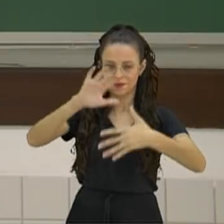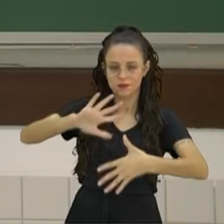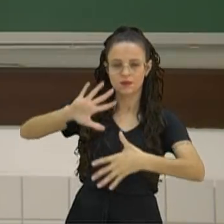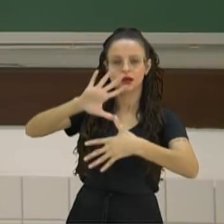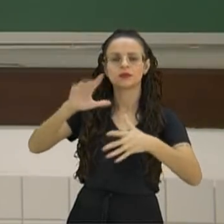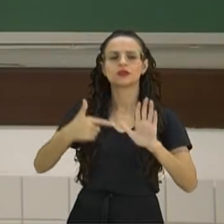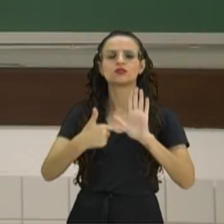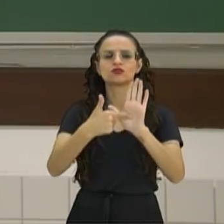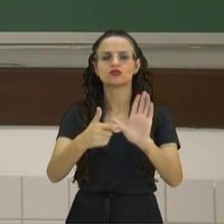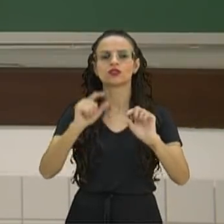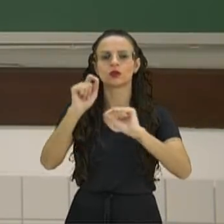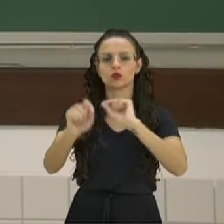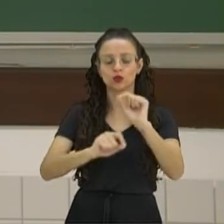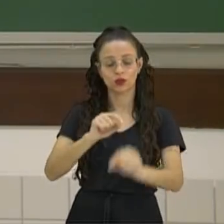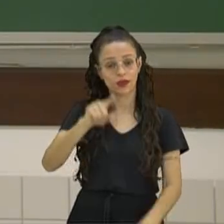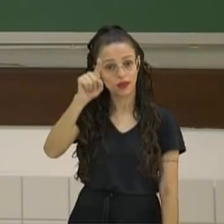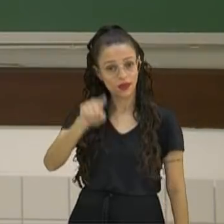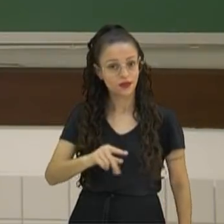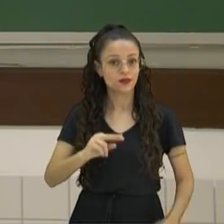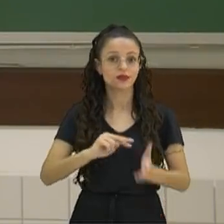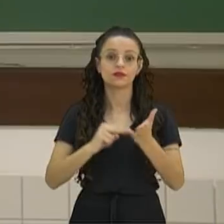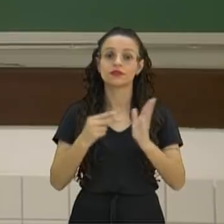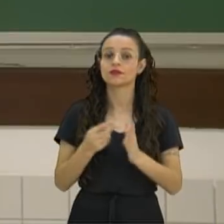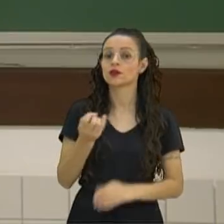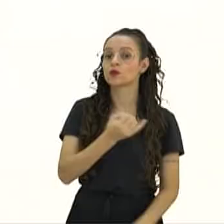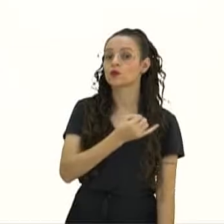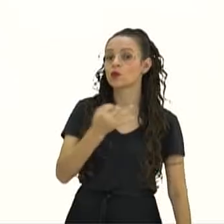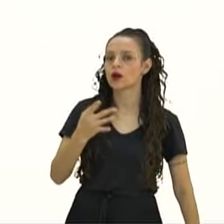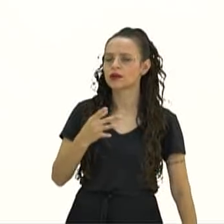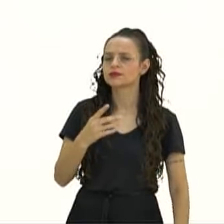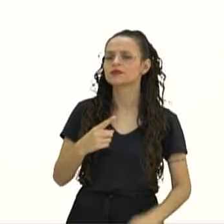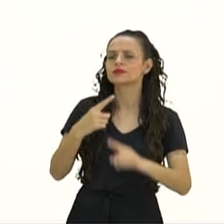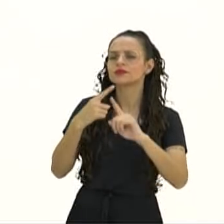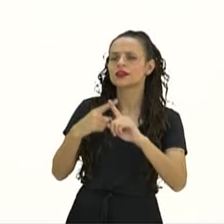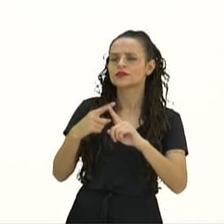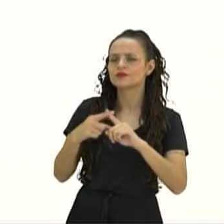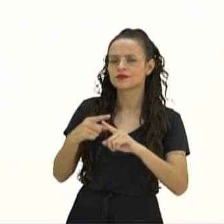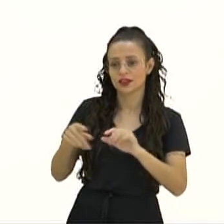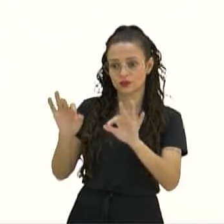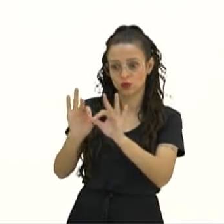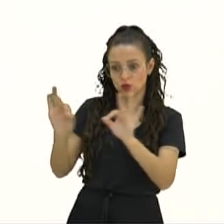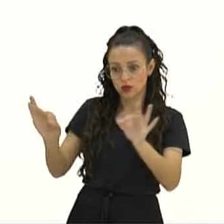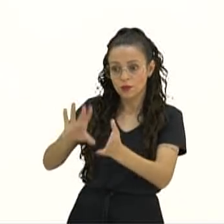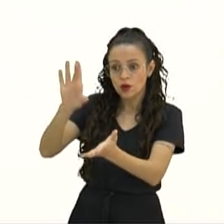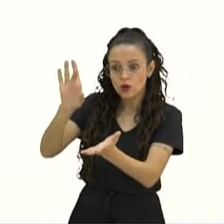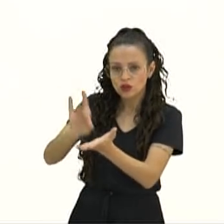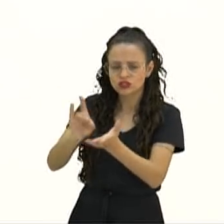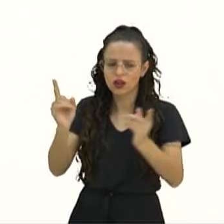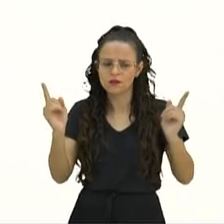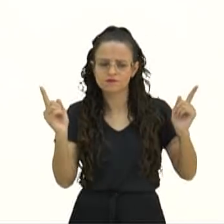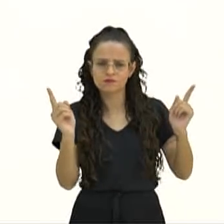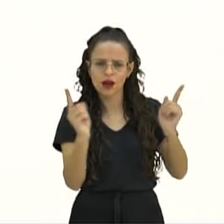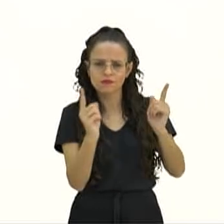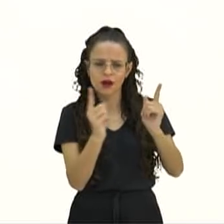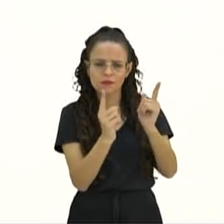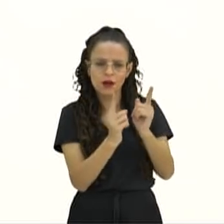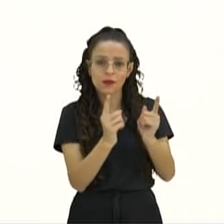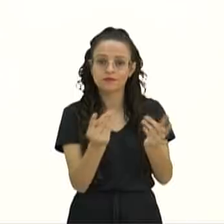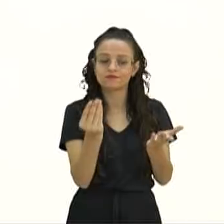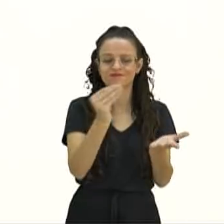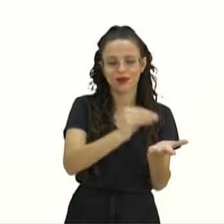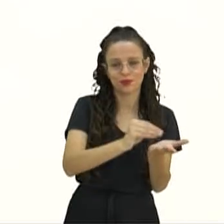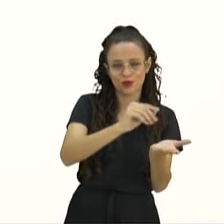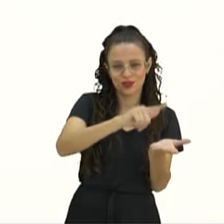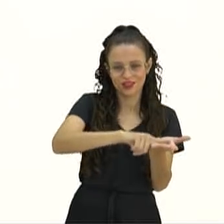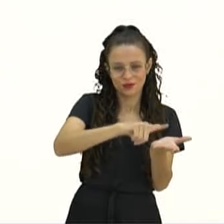Quantas vezes o tamanho original foi reduzido para ser representado no mapa? Então, quantas vezes eu reduzi